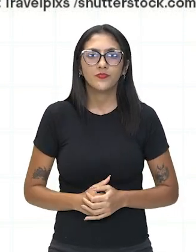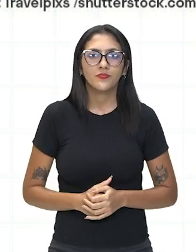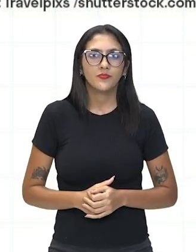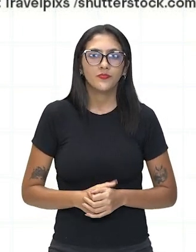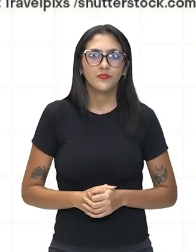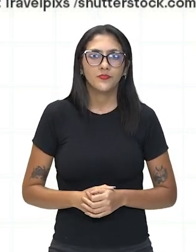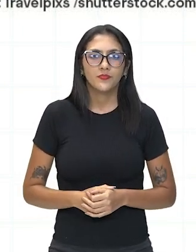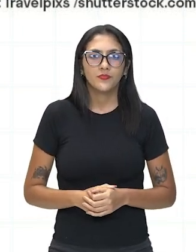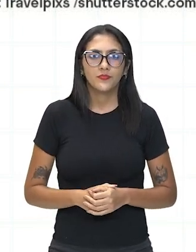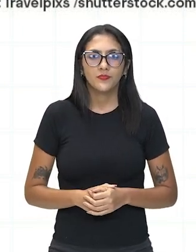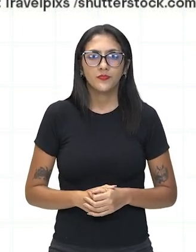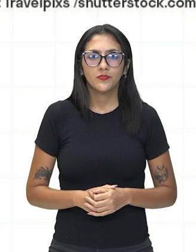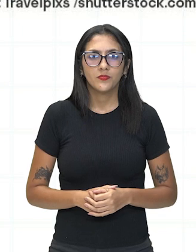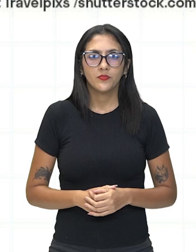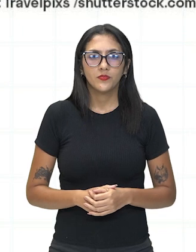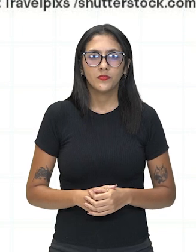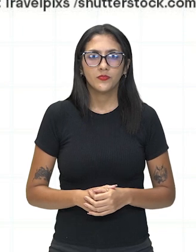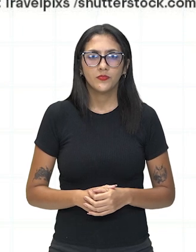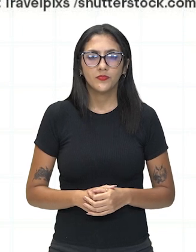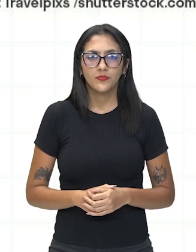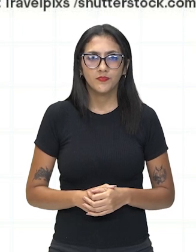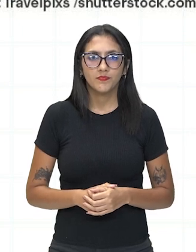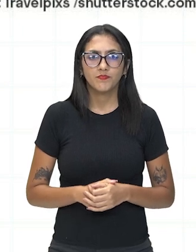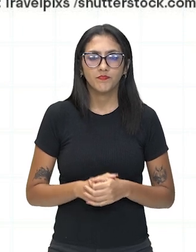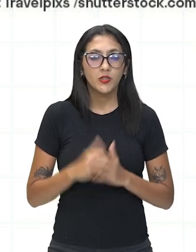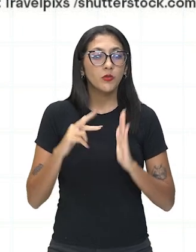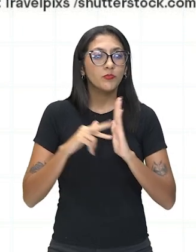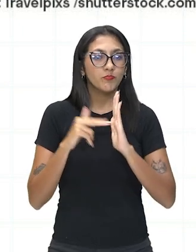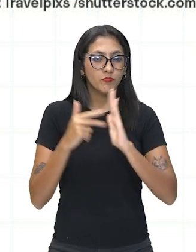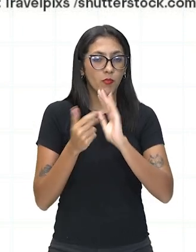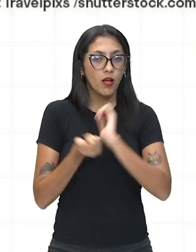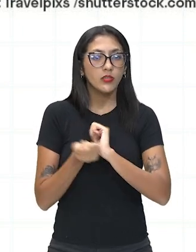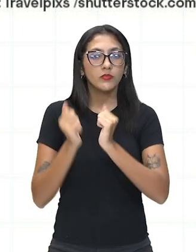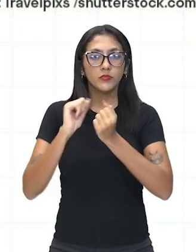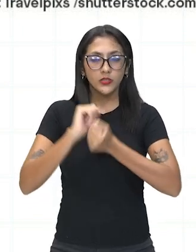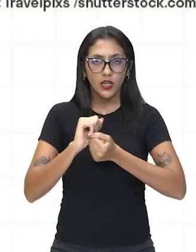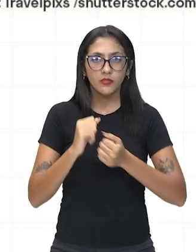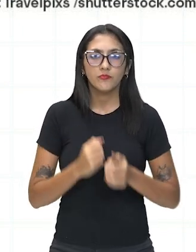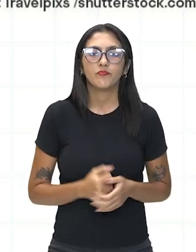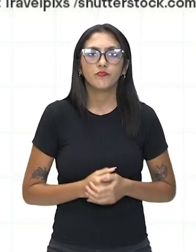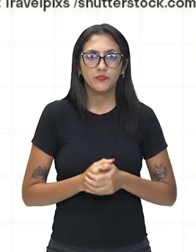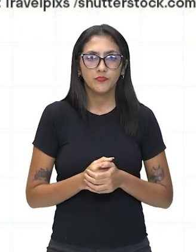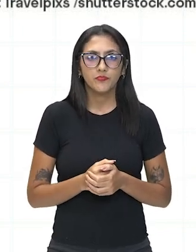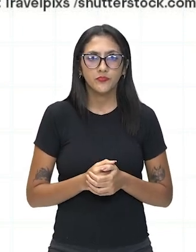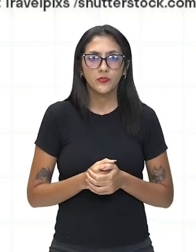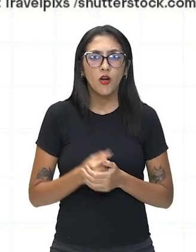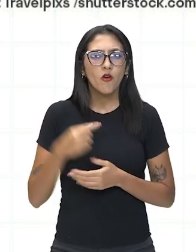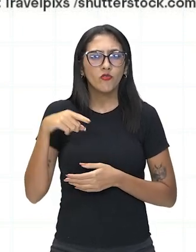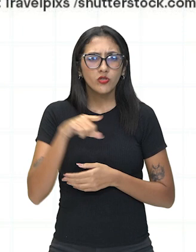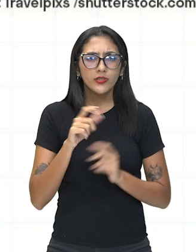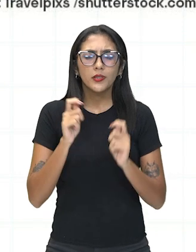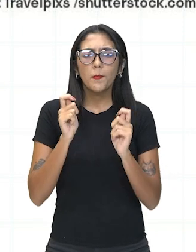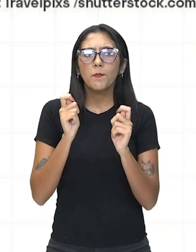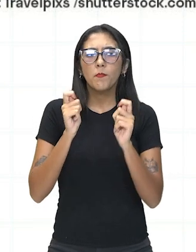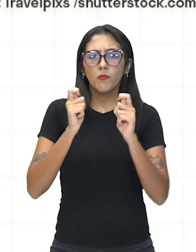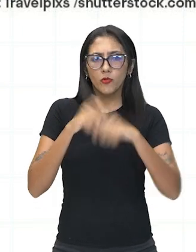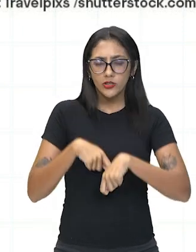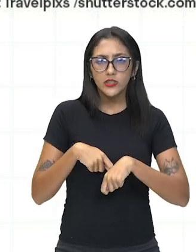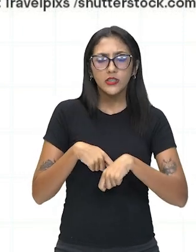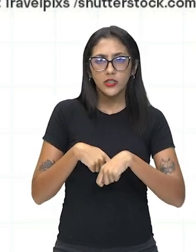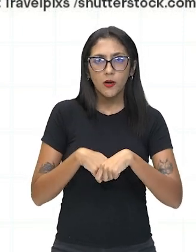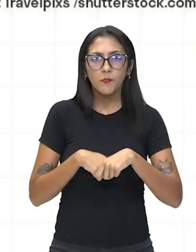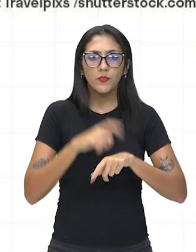your favorite series. Você poderia assistir o seu filme ou a sua